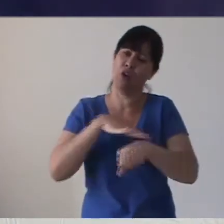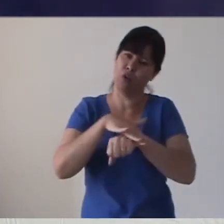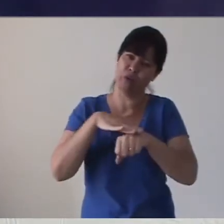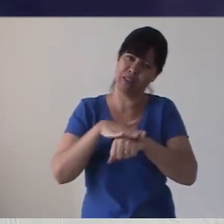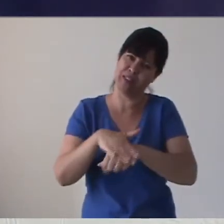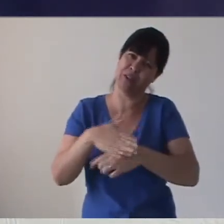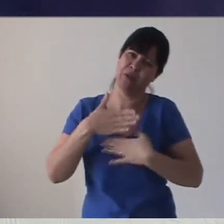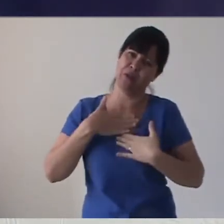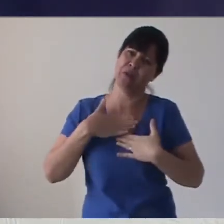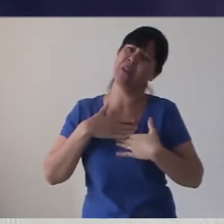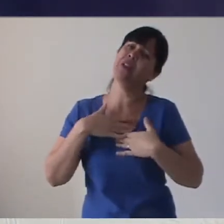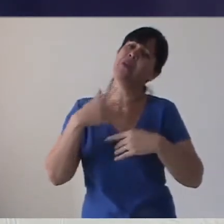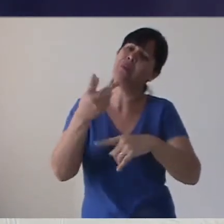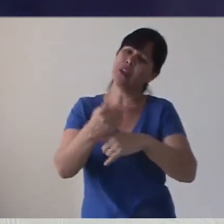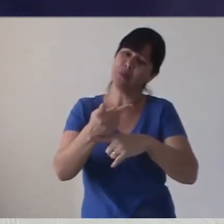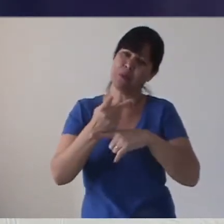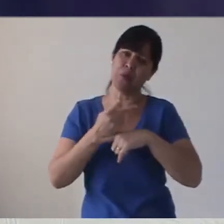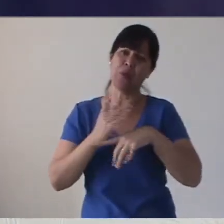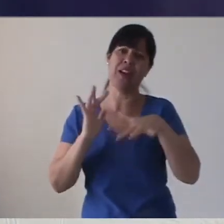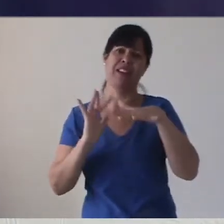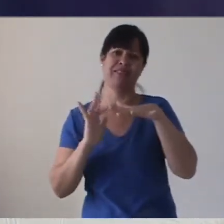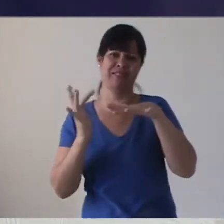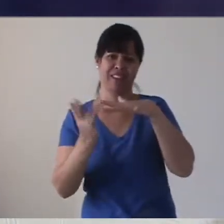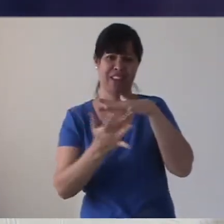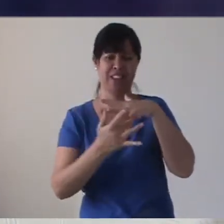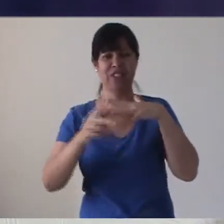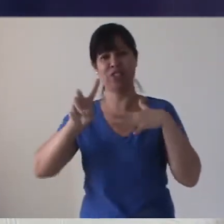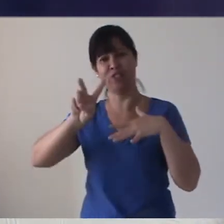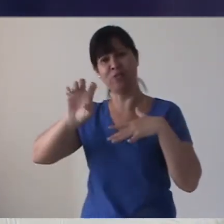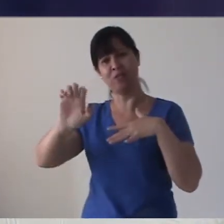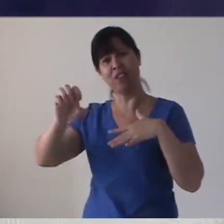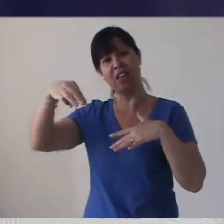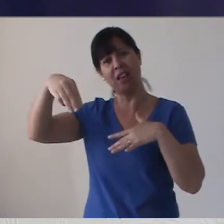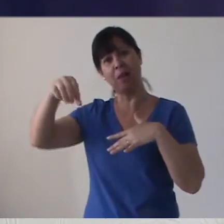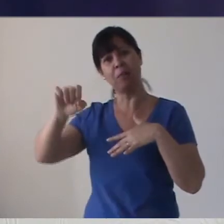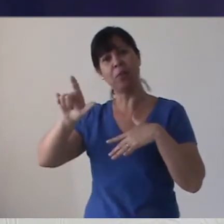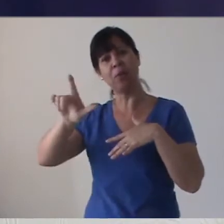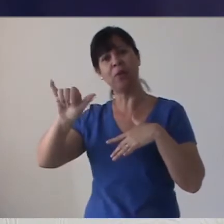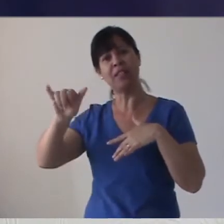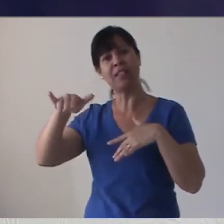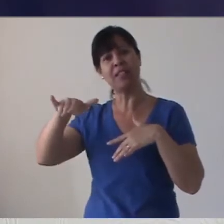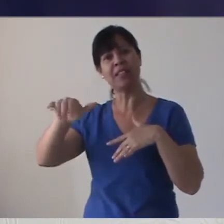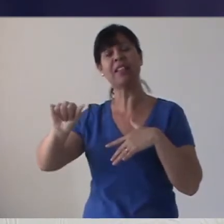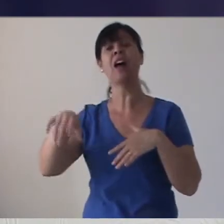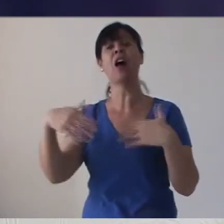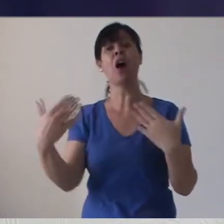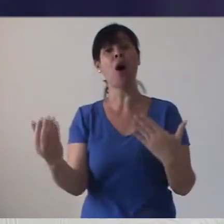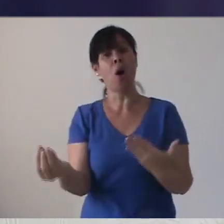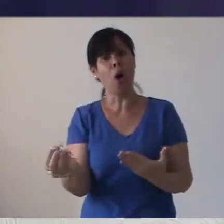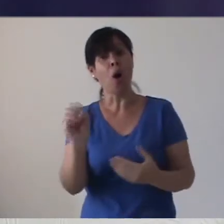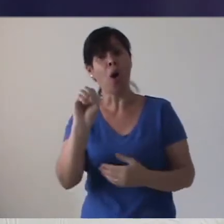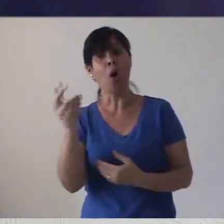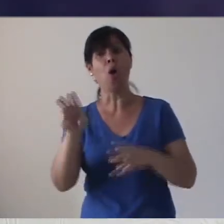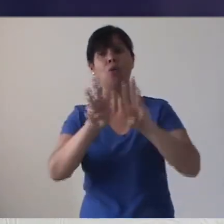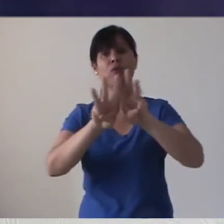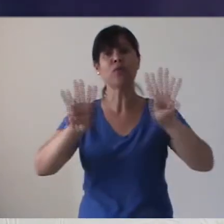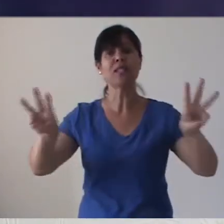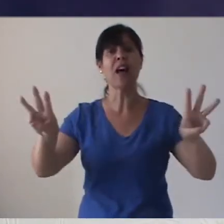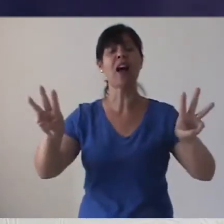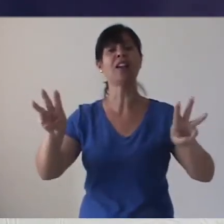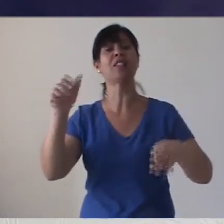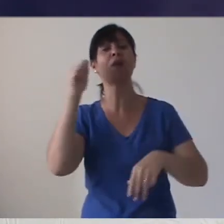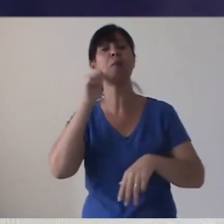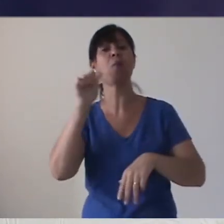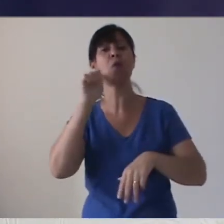comigo, só me procurar nas redes, Vemolina, ou no, na página do Mulheres Educadoras,